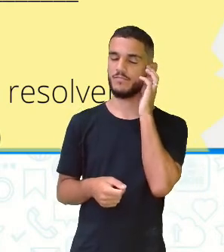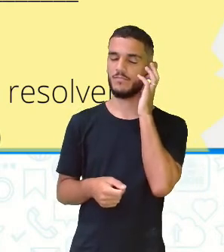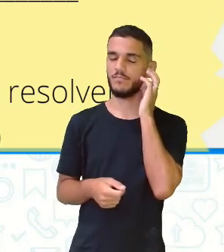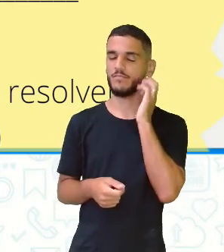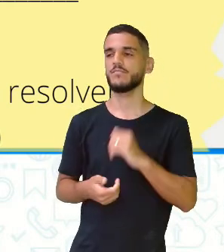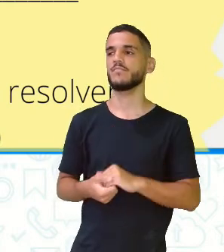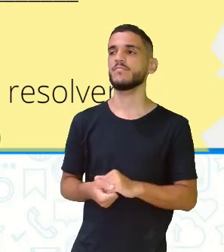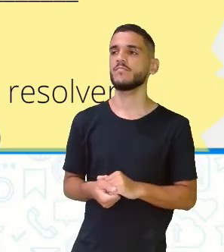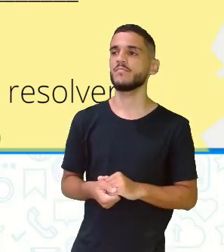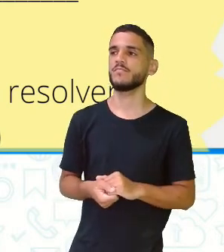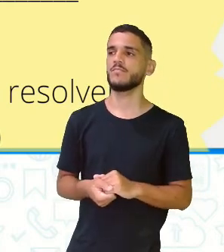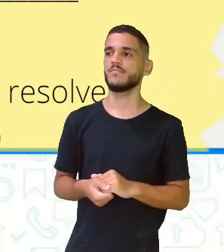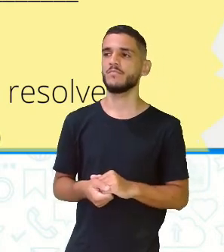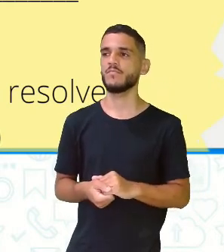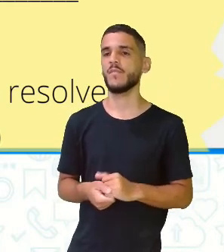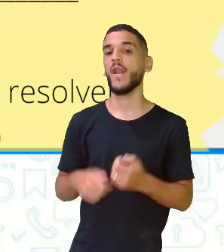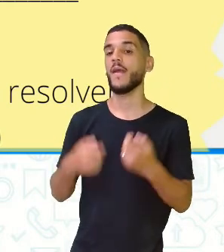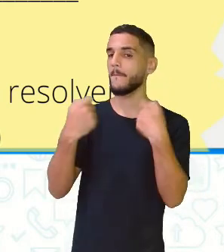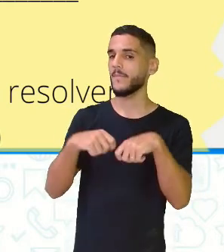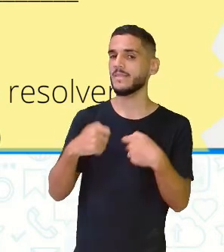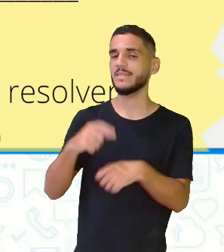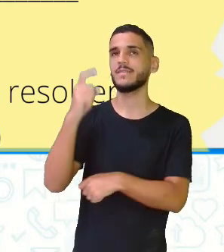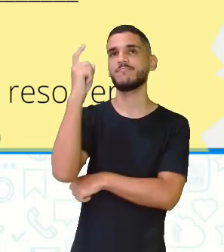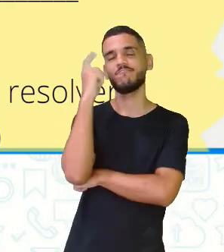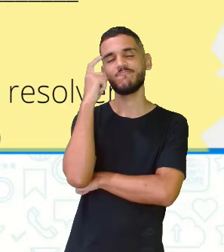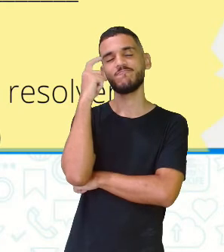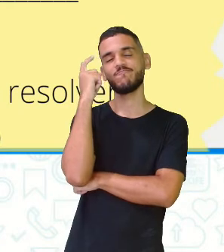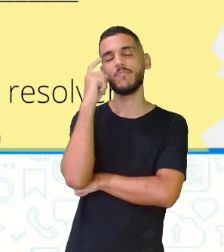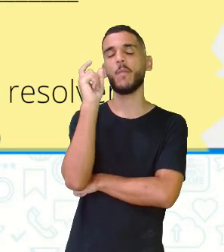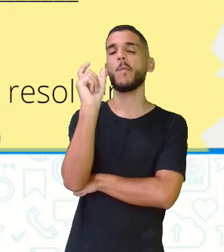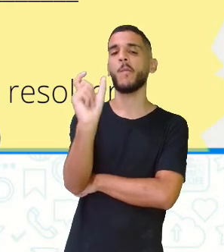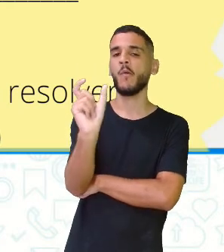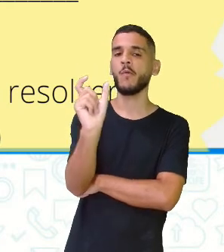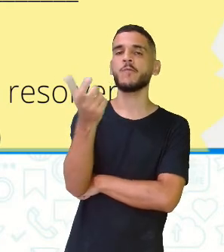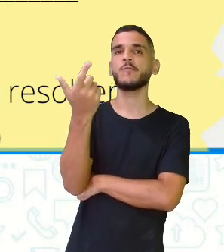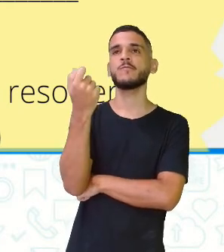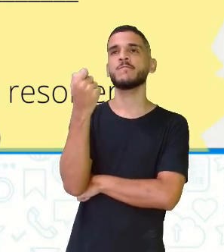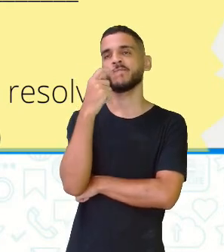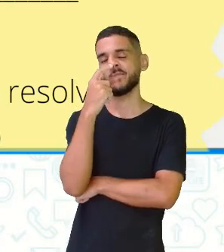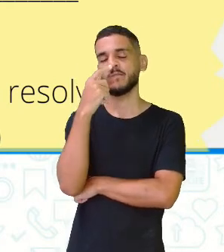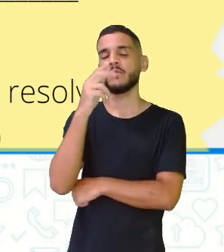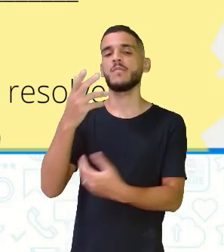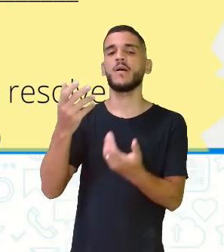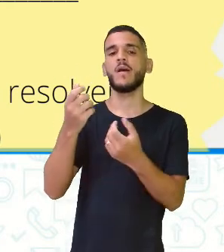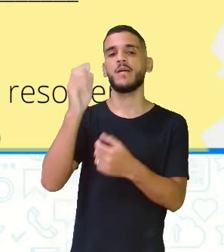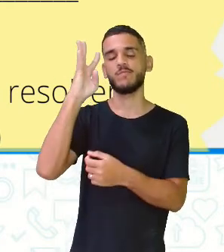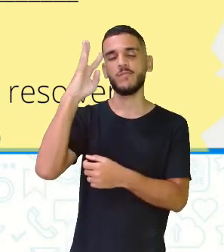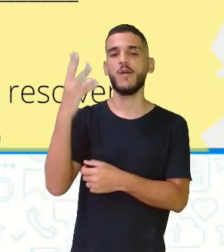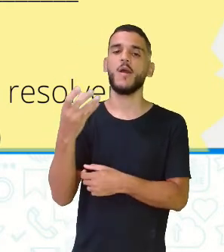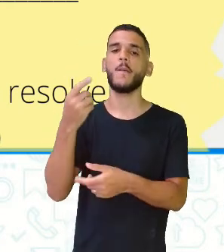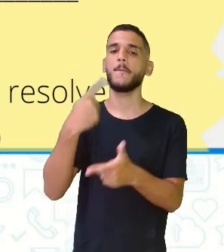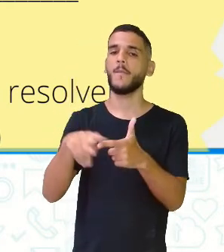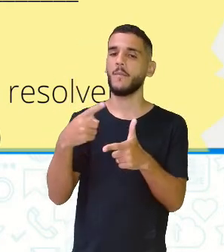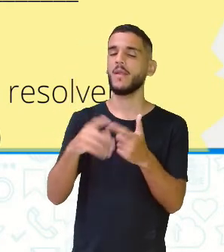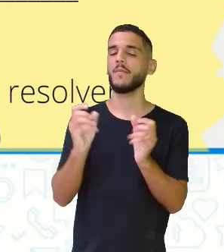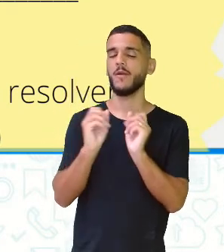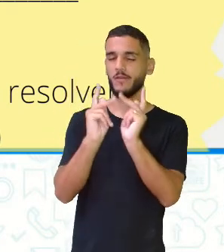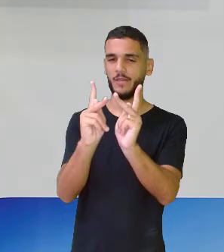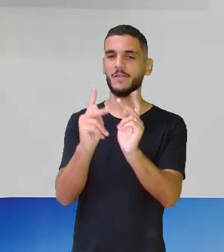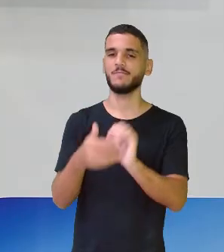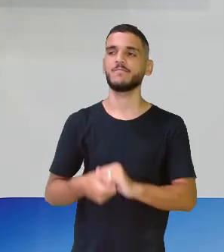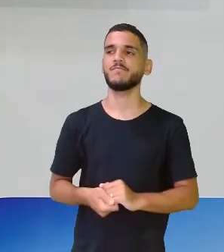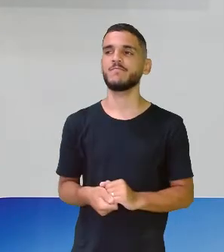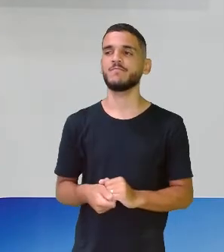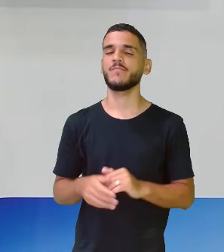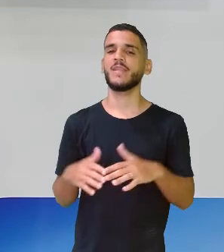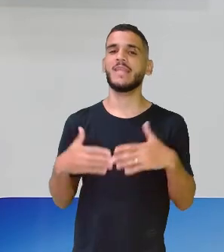melhor, preciso pensar mais um pouco para resolver este problema. E aí você completa com pensar ou pensar, tá? É